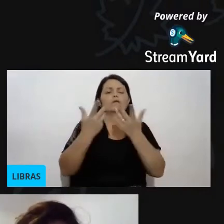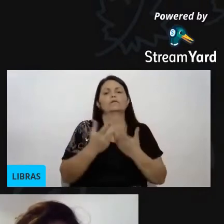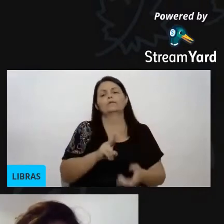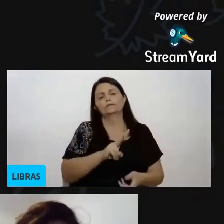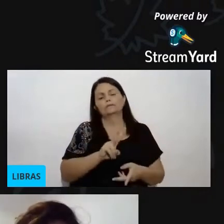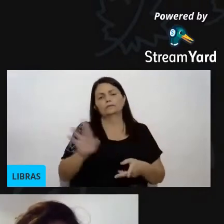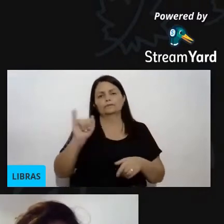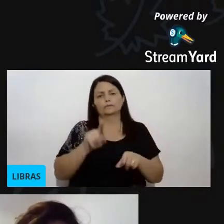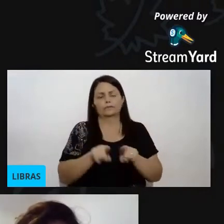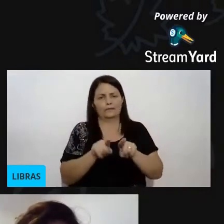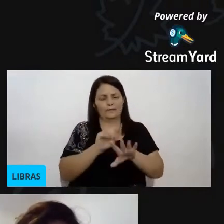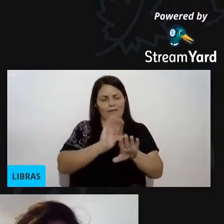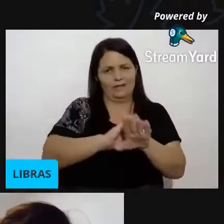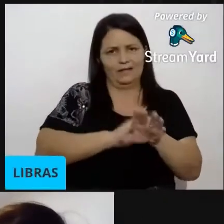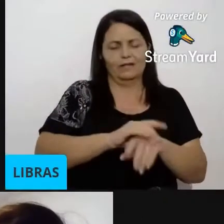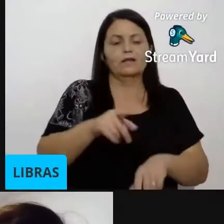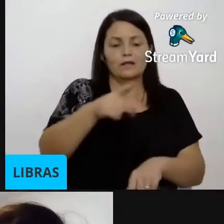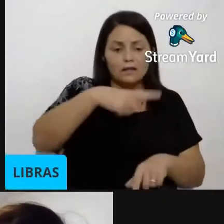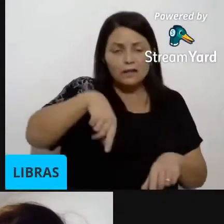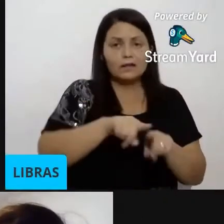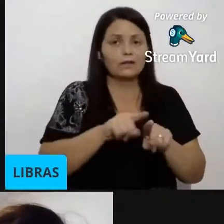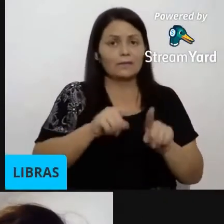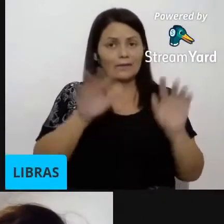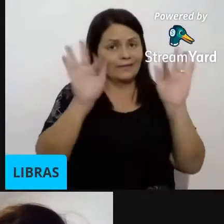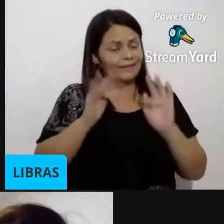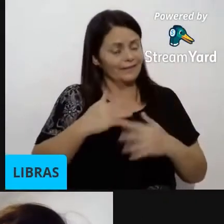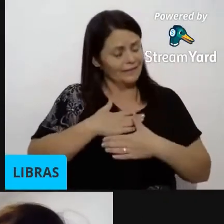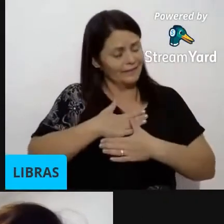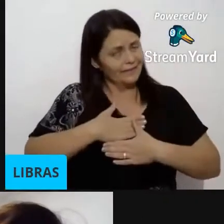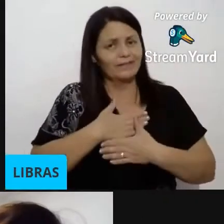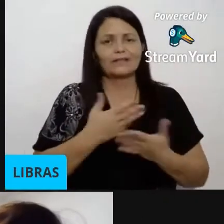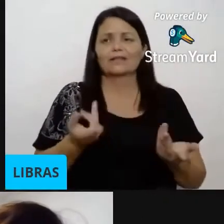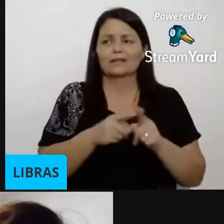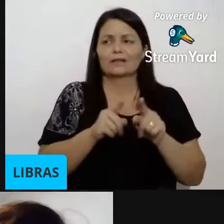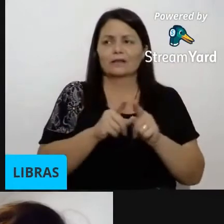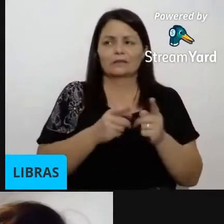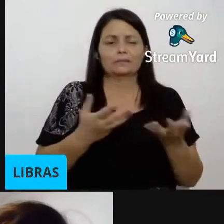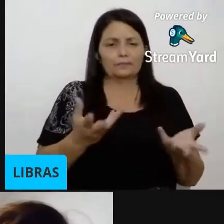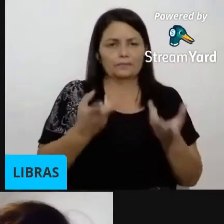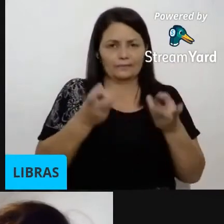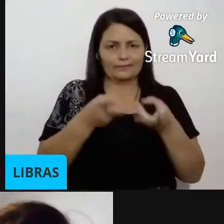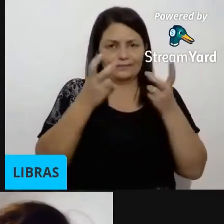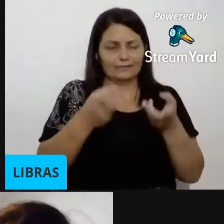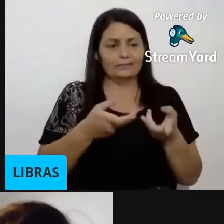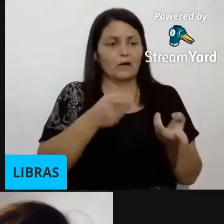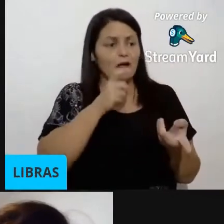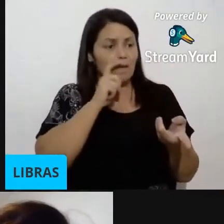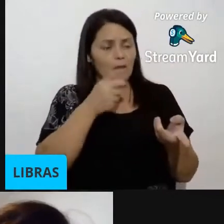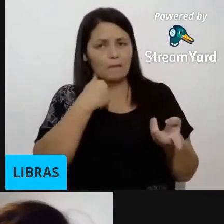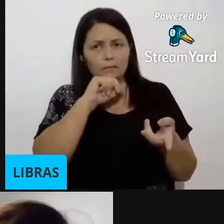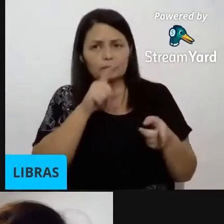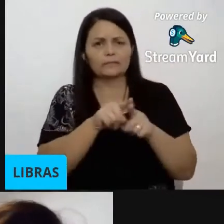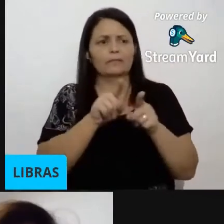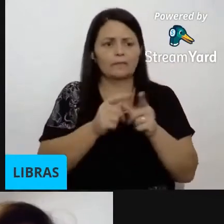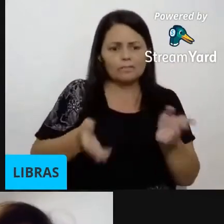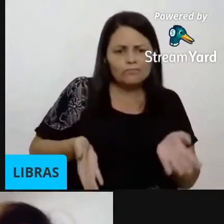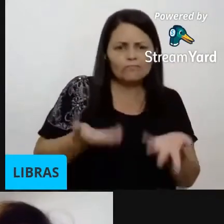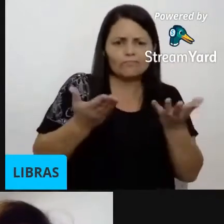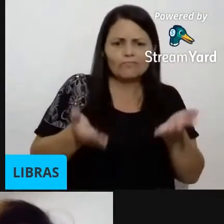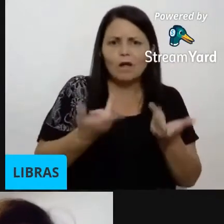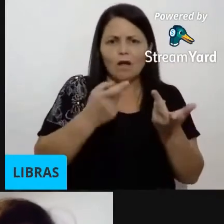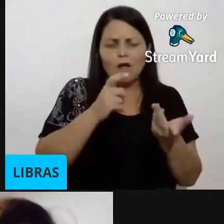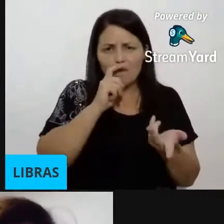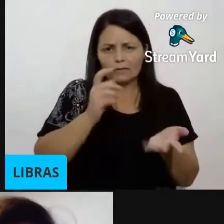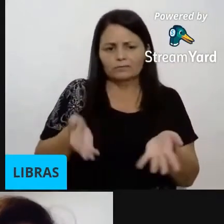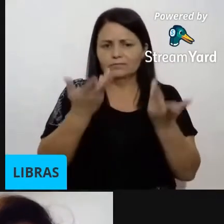aquilo. E eu também fico muito feliz de ver que, na verdade, os pais continuam muito atuantes, porque,